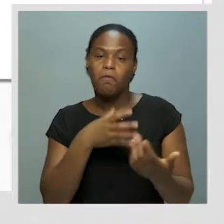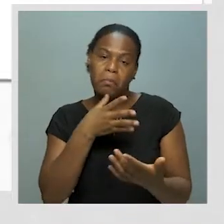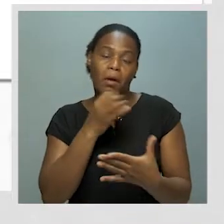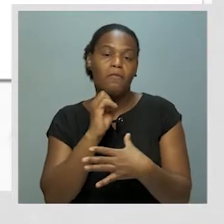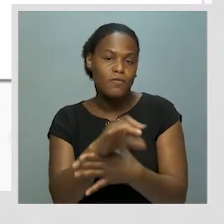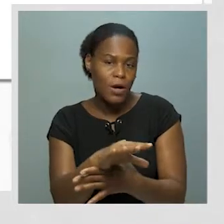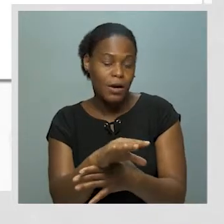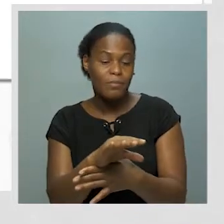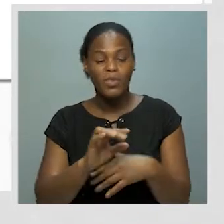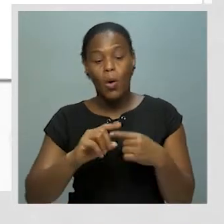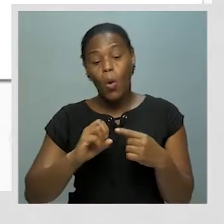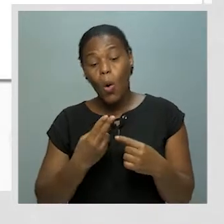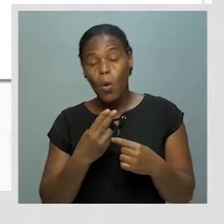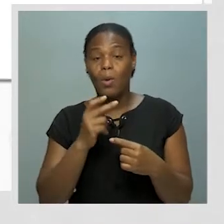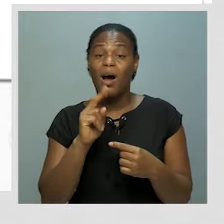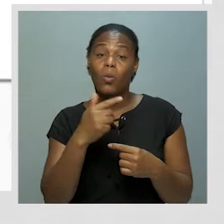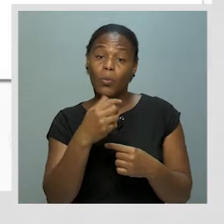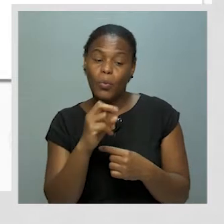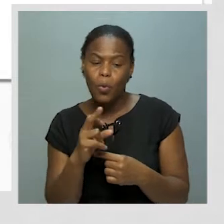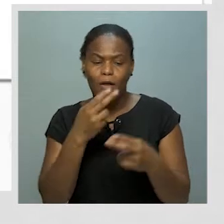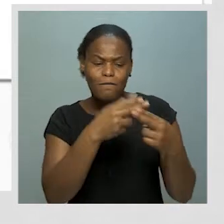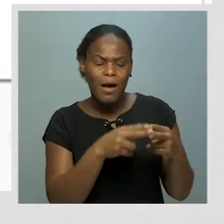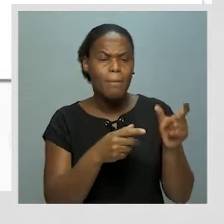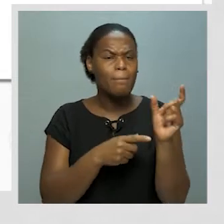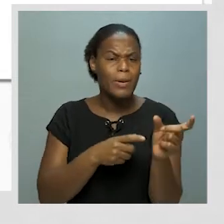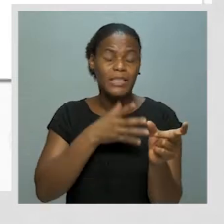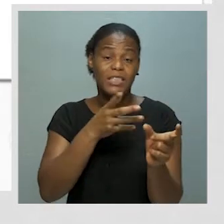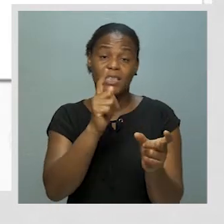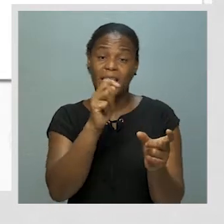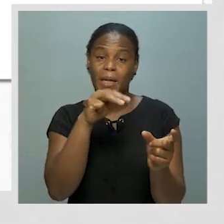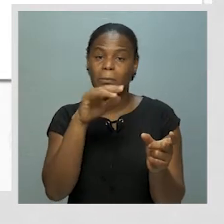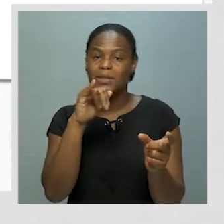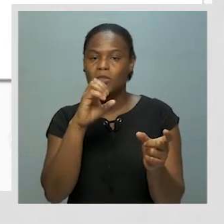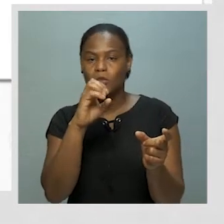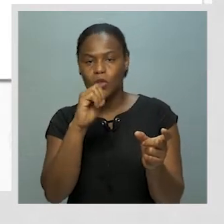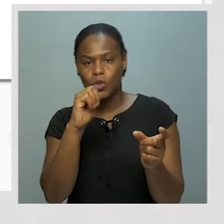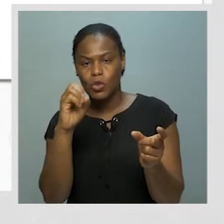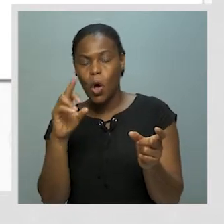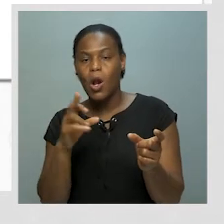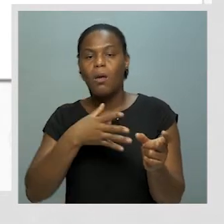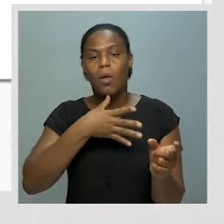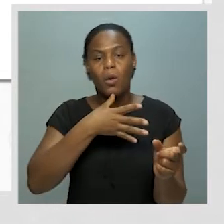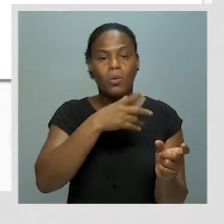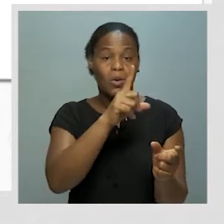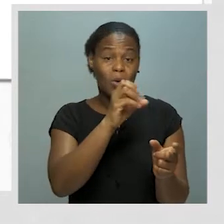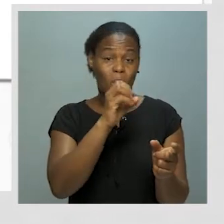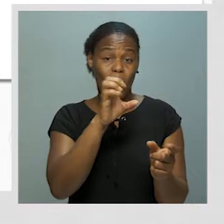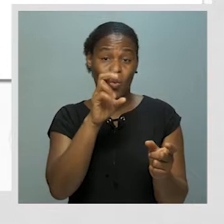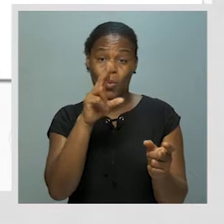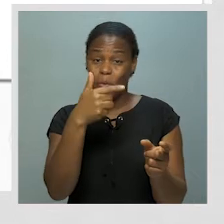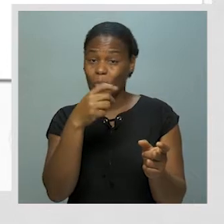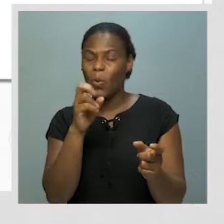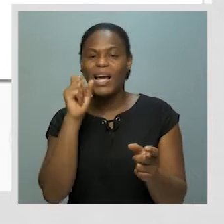vários outros termos que podemos designar o emissor. Por exemplo, locutor ele é também o